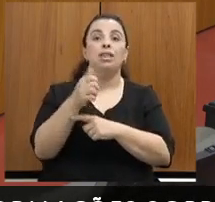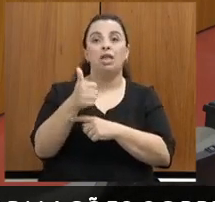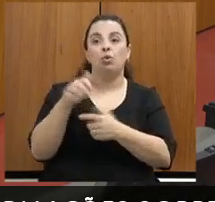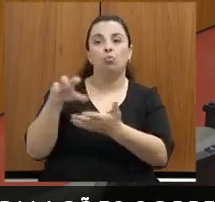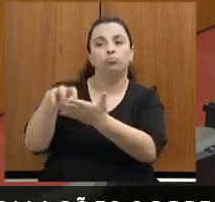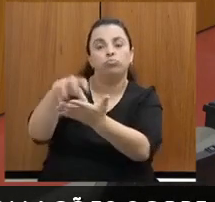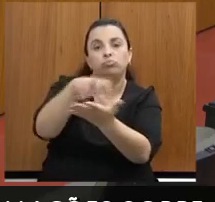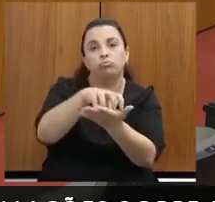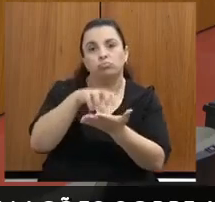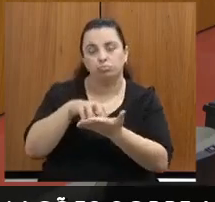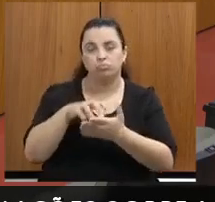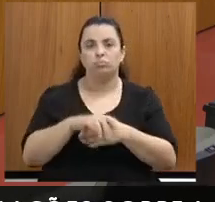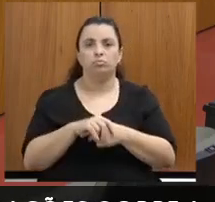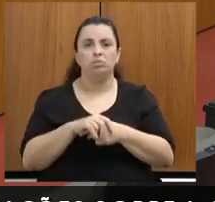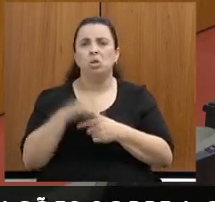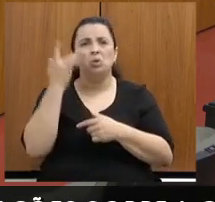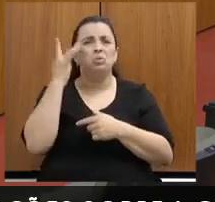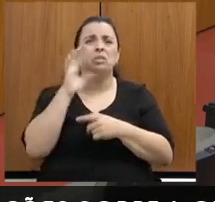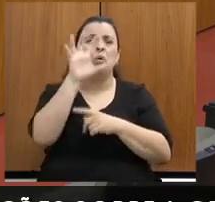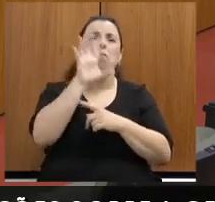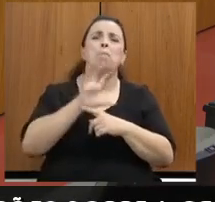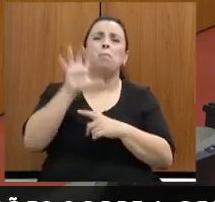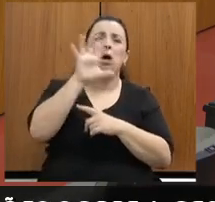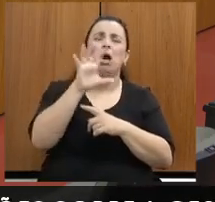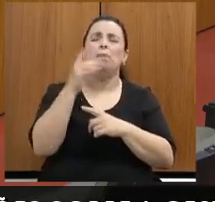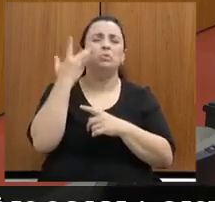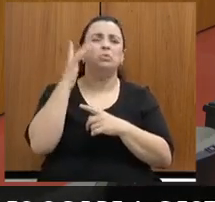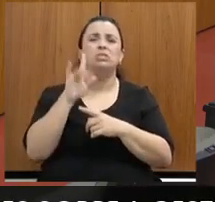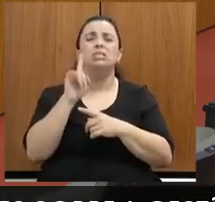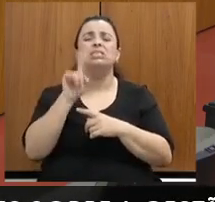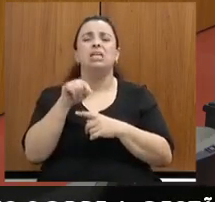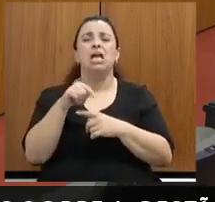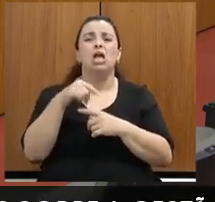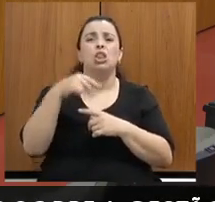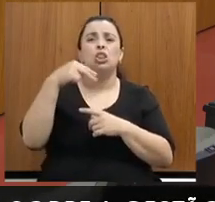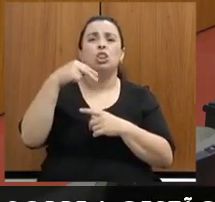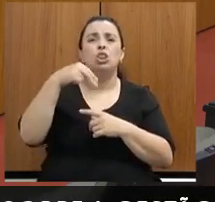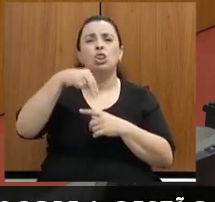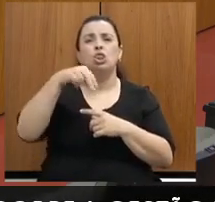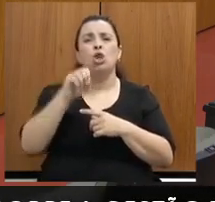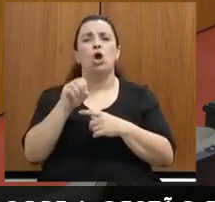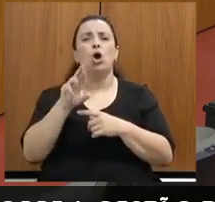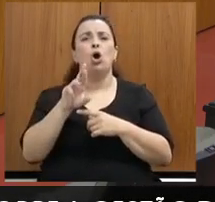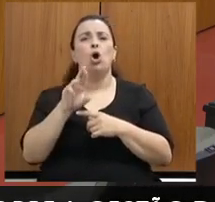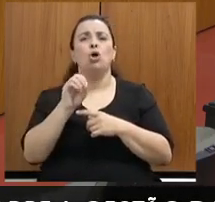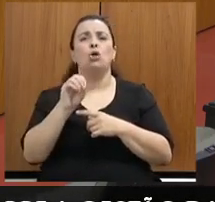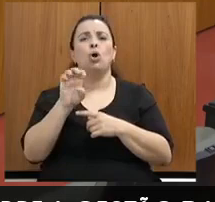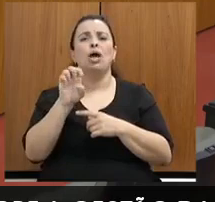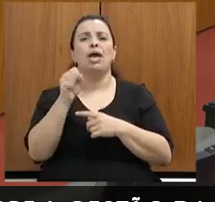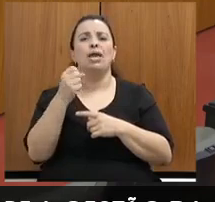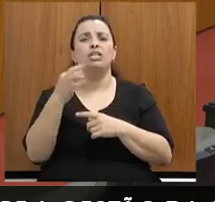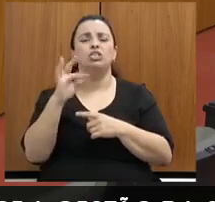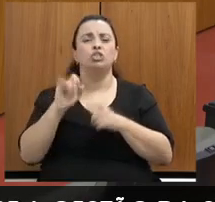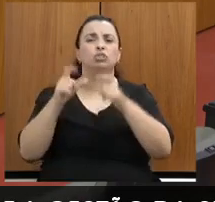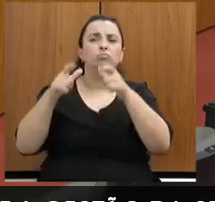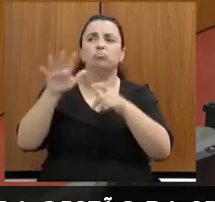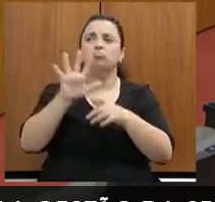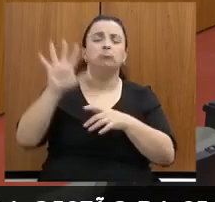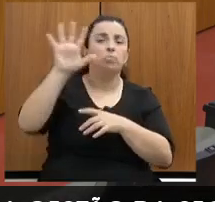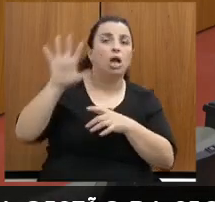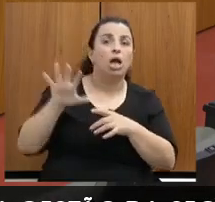não sei porque o mapa apresentada que não dá para identificar se a parte Noroeste do Estado foi contemplado objeto